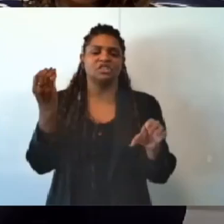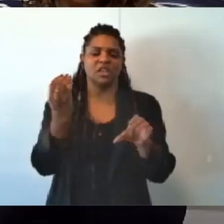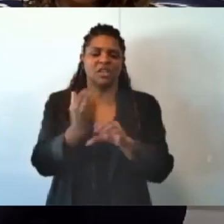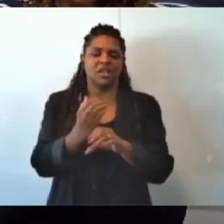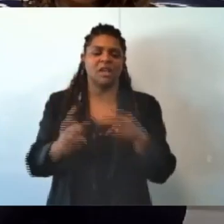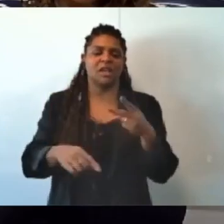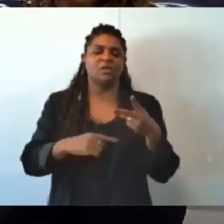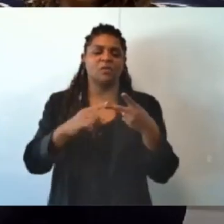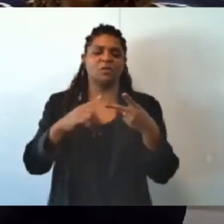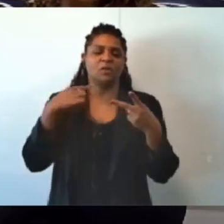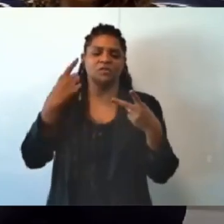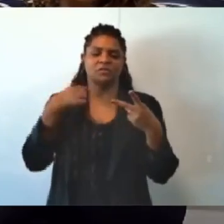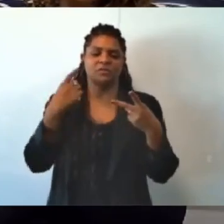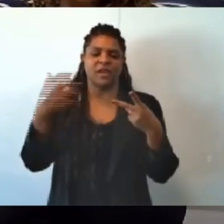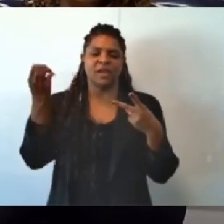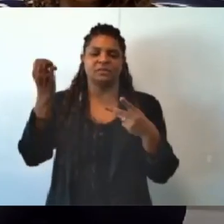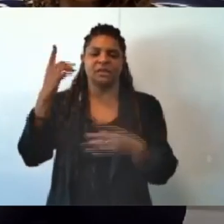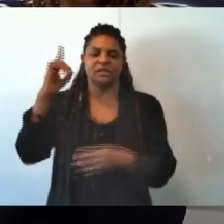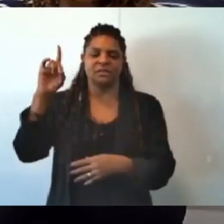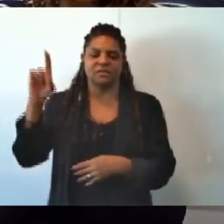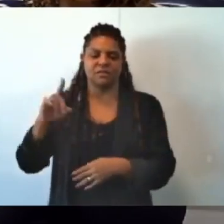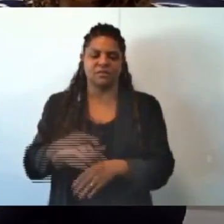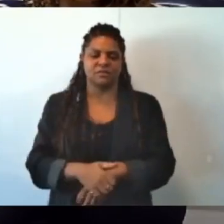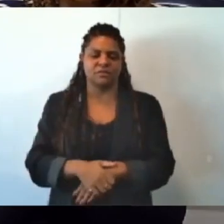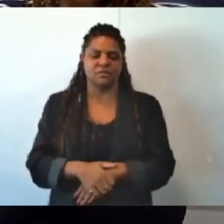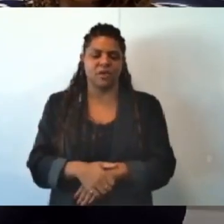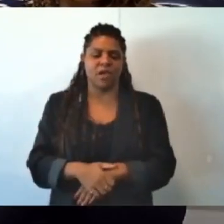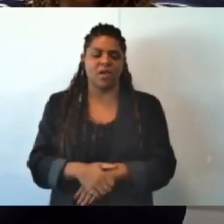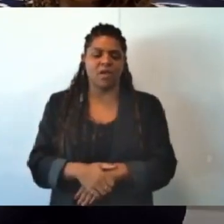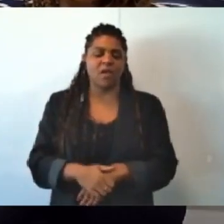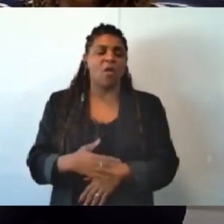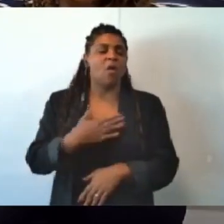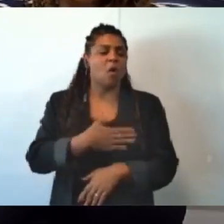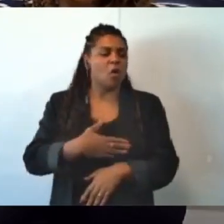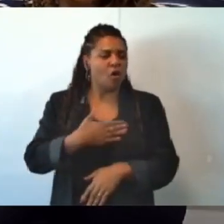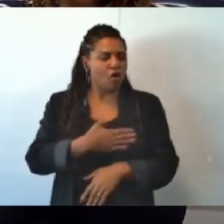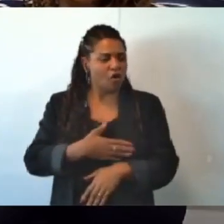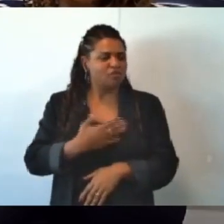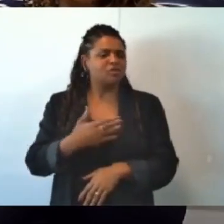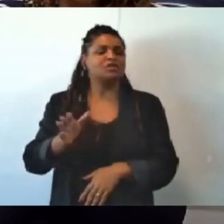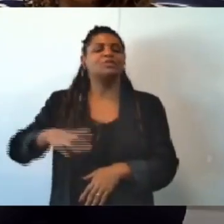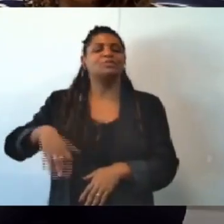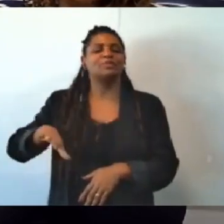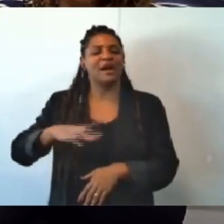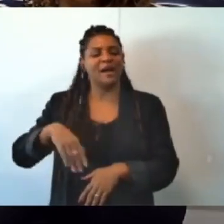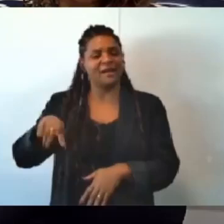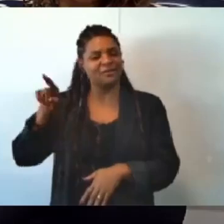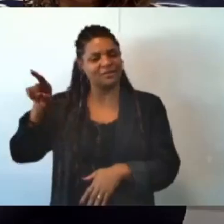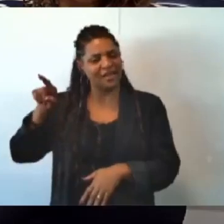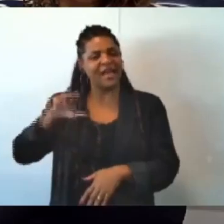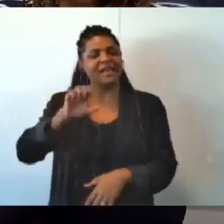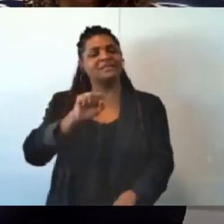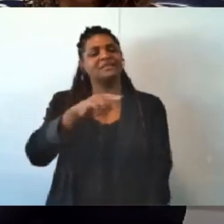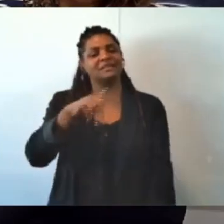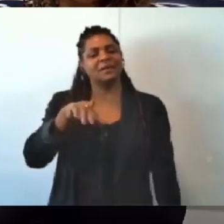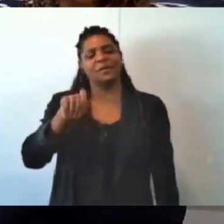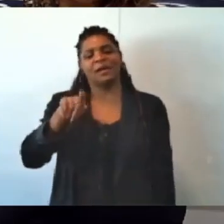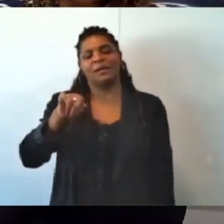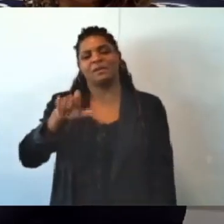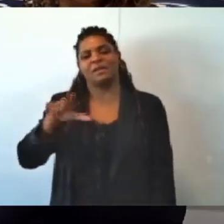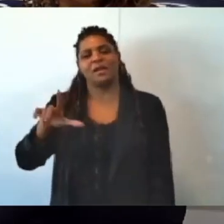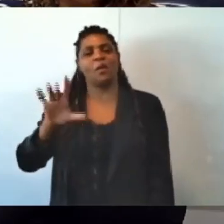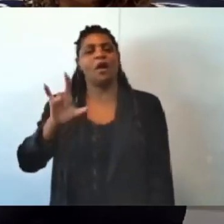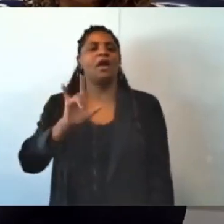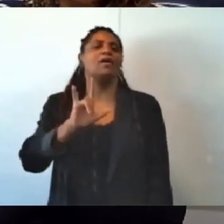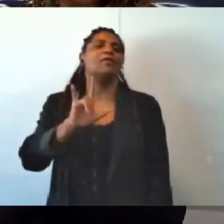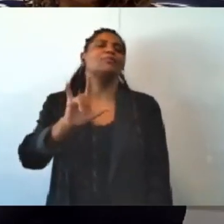a Deus. Gosto do nosso bairro lá, que eu sempre estou lá, que é São Gabriel. amo aquele lugar. Mas eu fico bobo